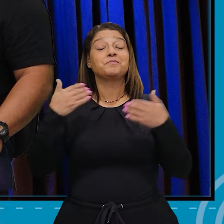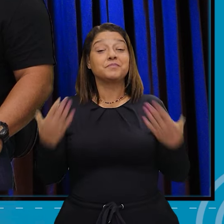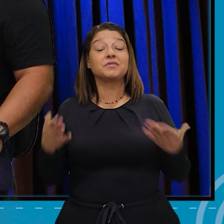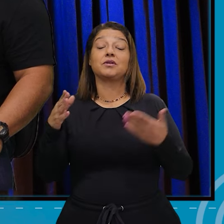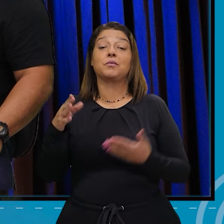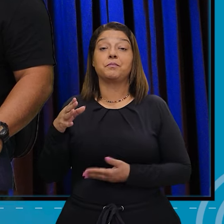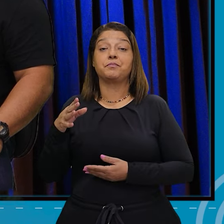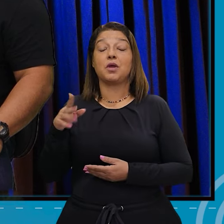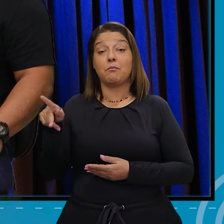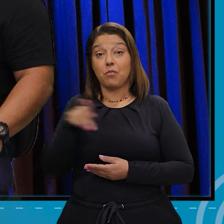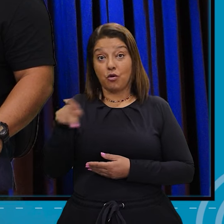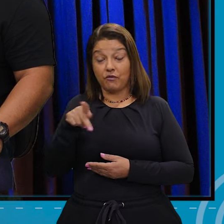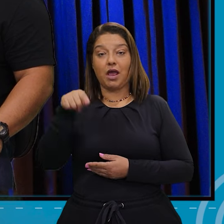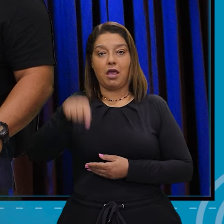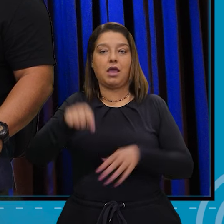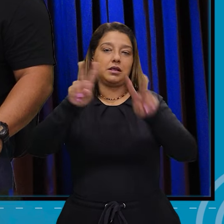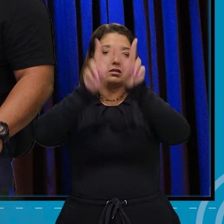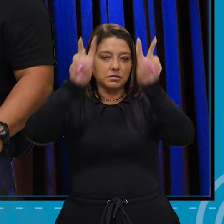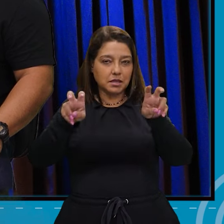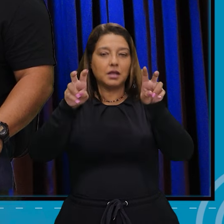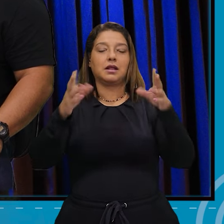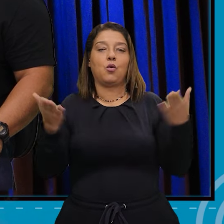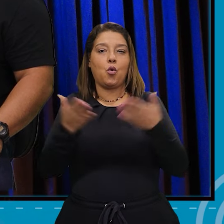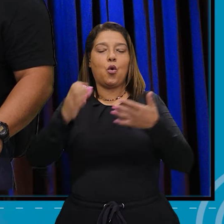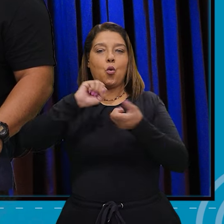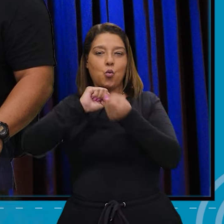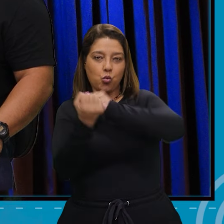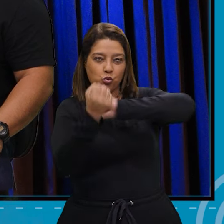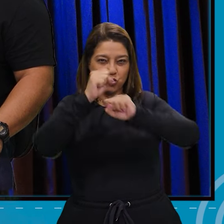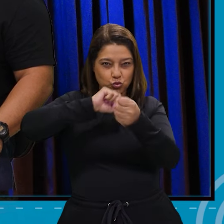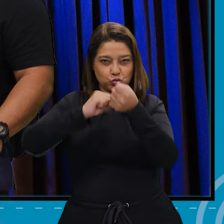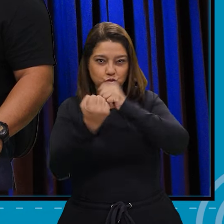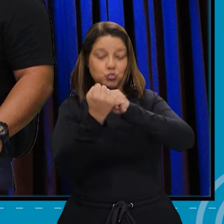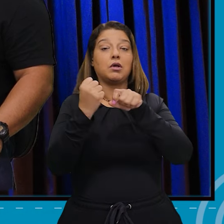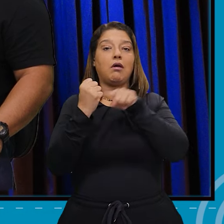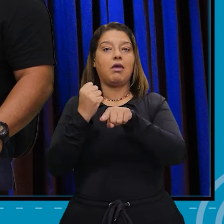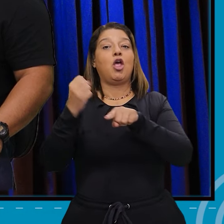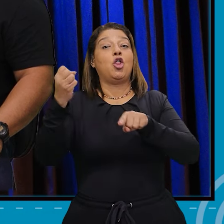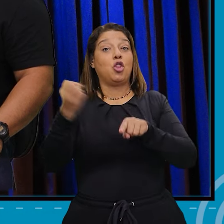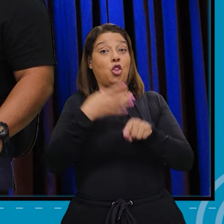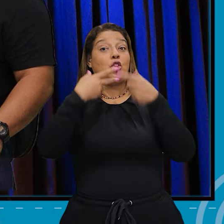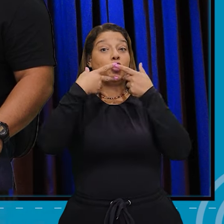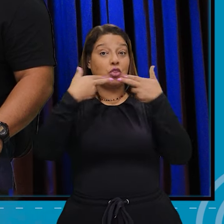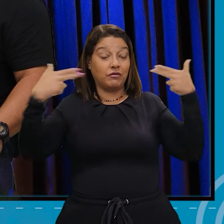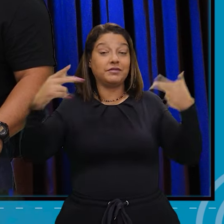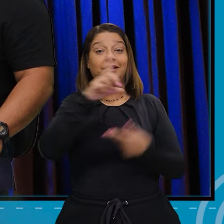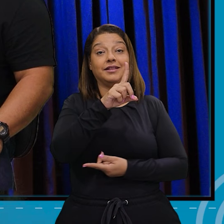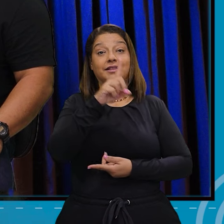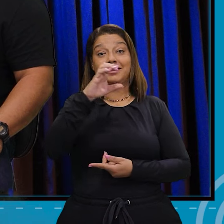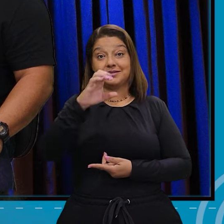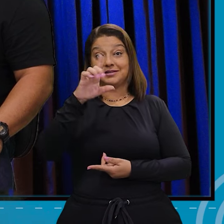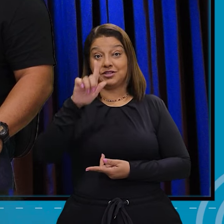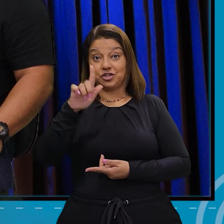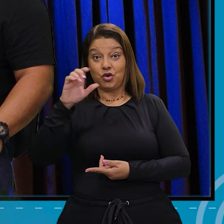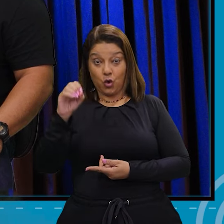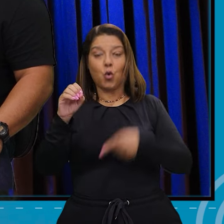Então, professor, a unidade temática Lutas é uma das grandes novidades do DCGO, e